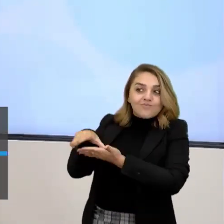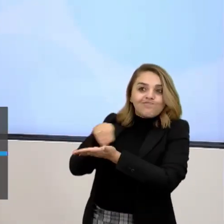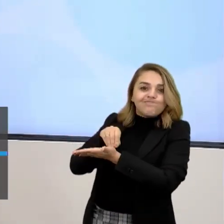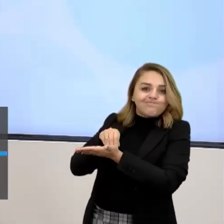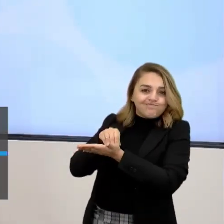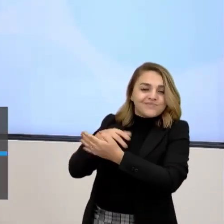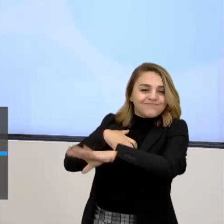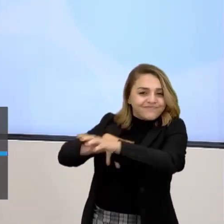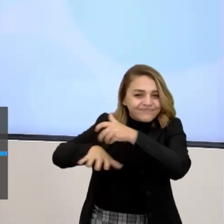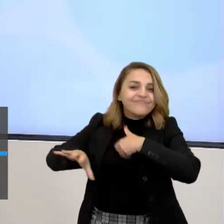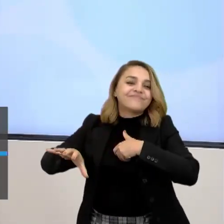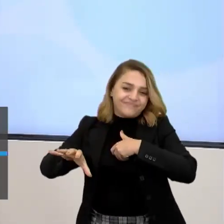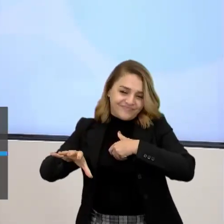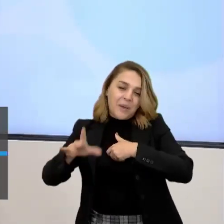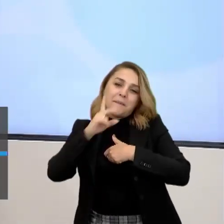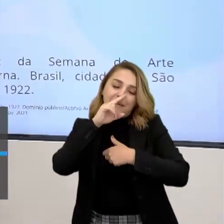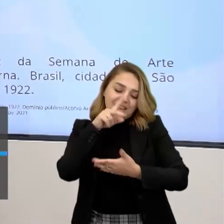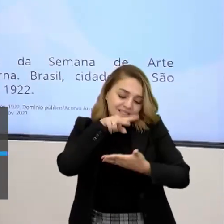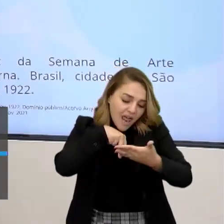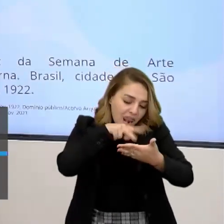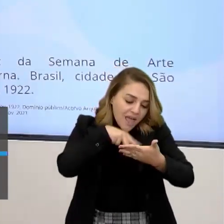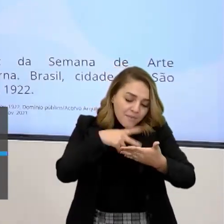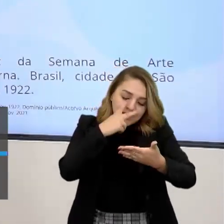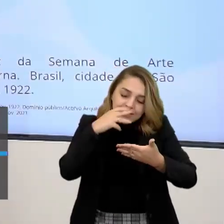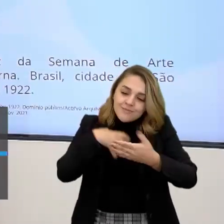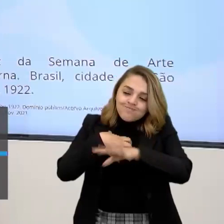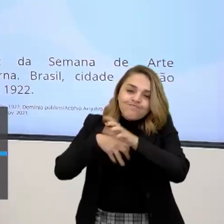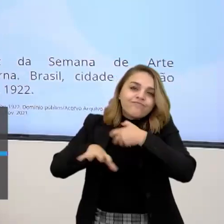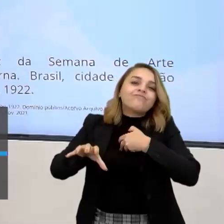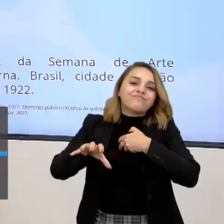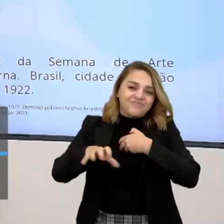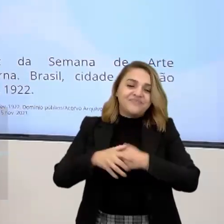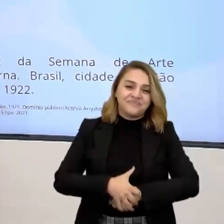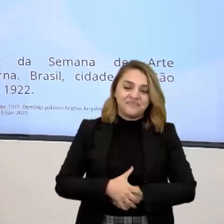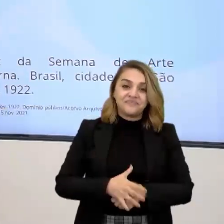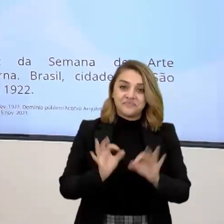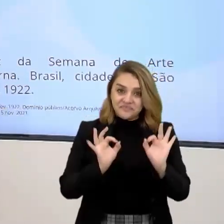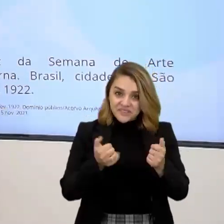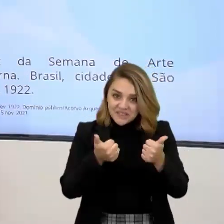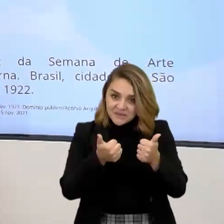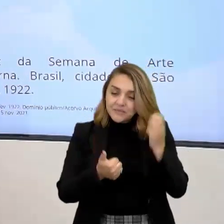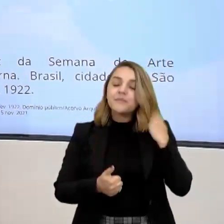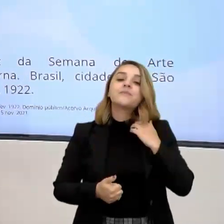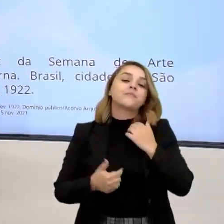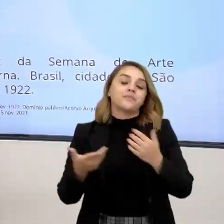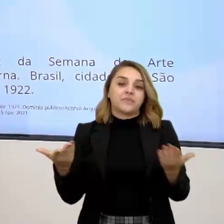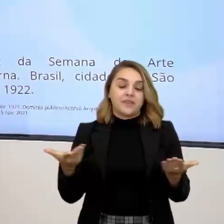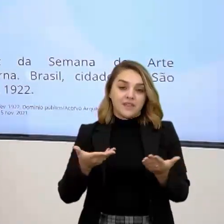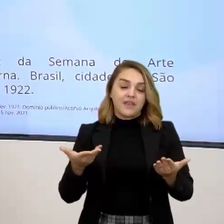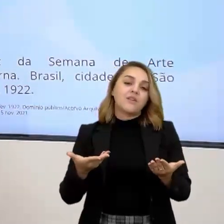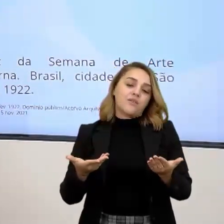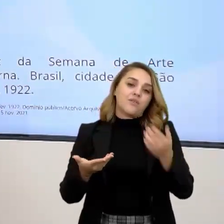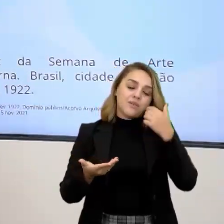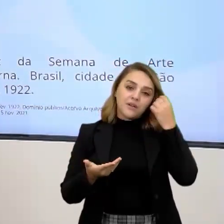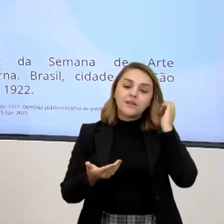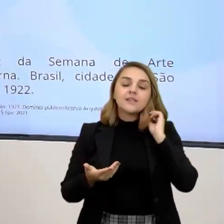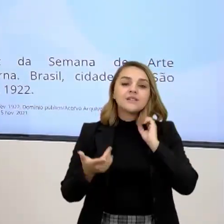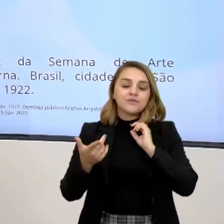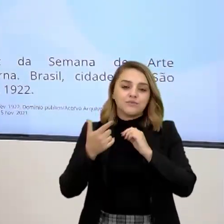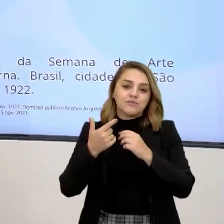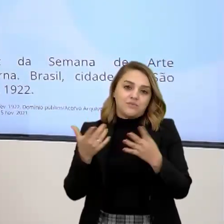a gente está muito mais próximo deles, certo? Então, vamos lá. Dentro desse escopo, dessa briga